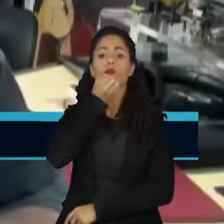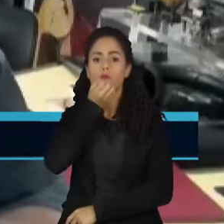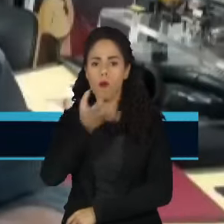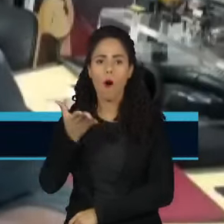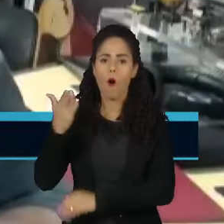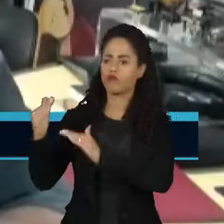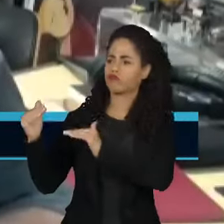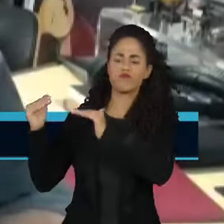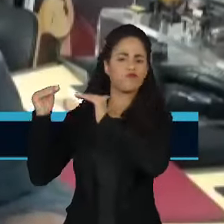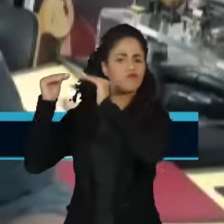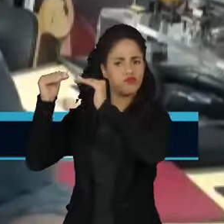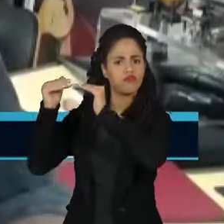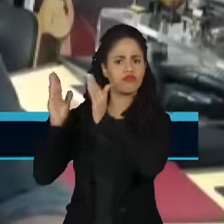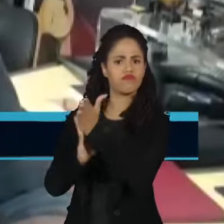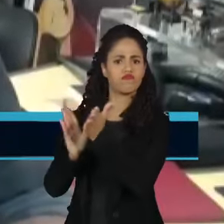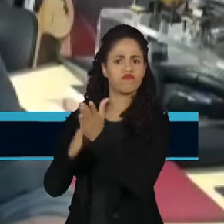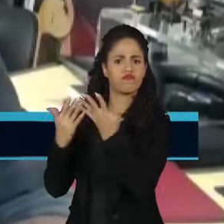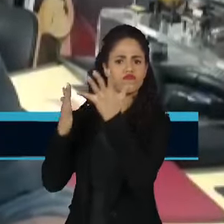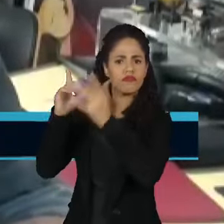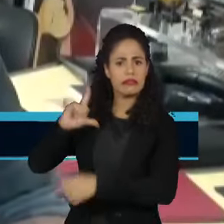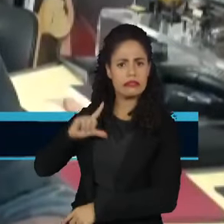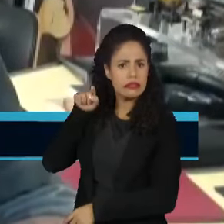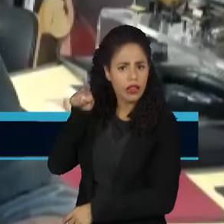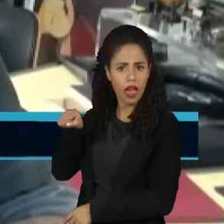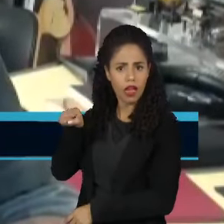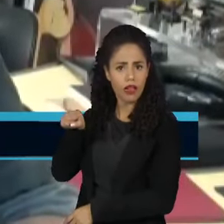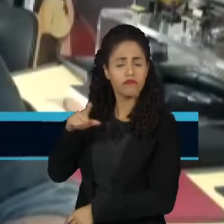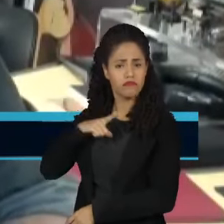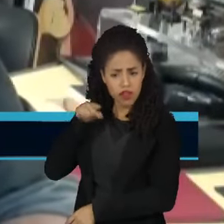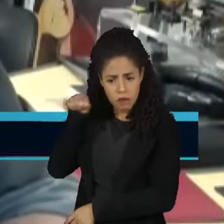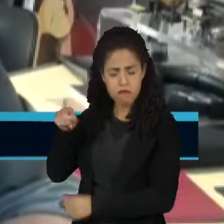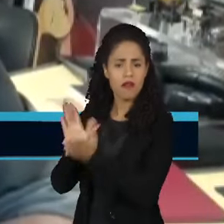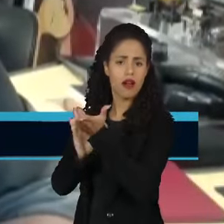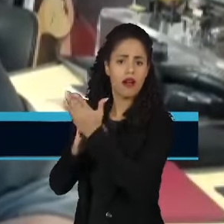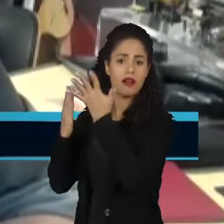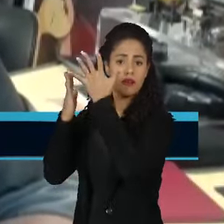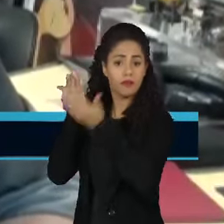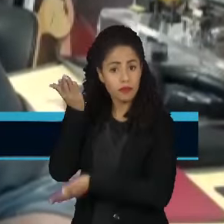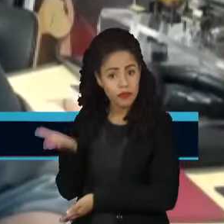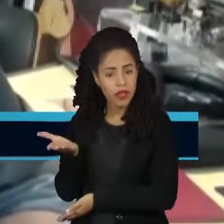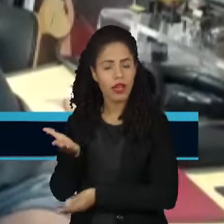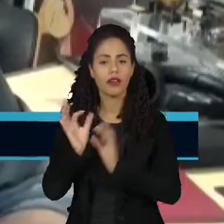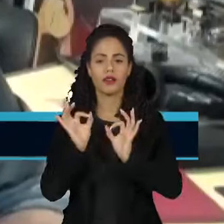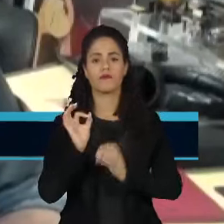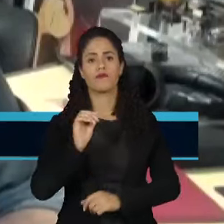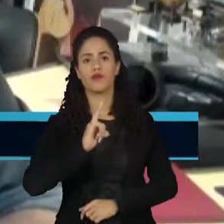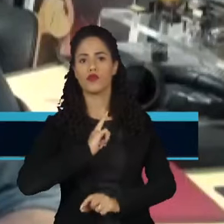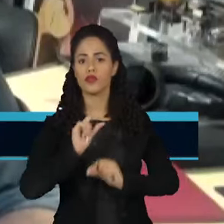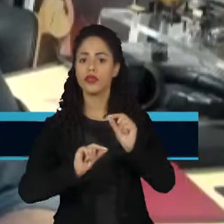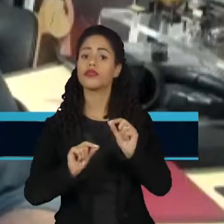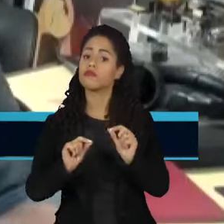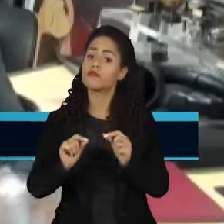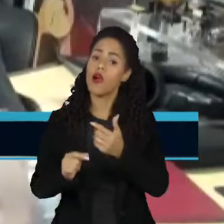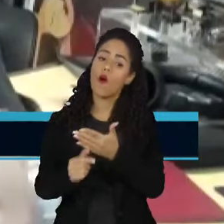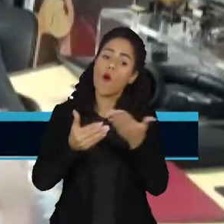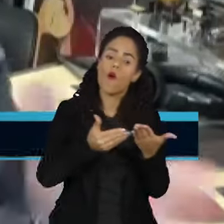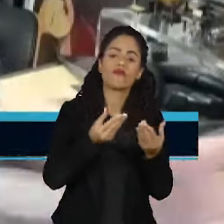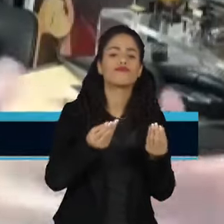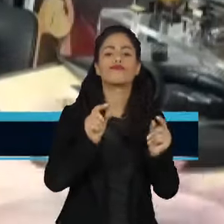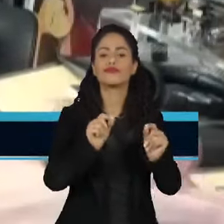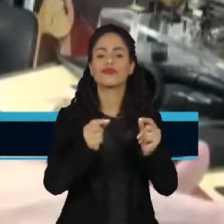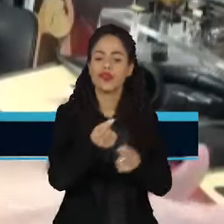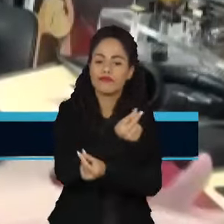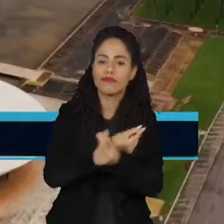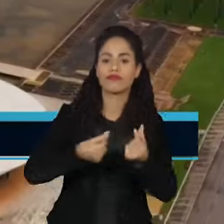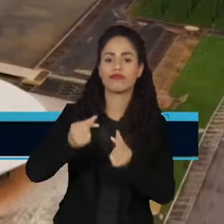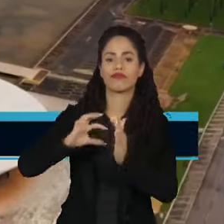PT que o mercado suporta. Né? E talvez seja, por outro lado, também o máximo de mercado que o